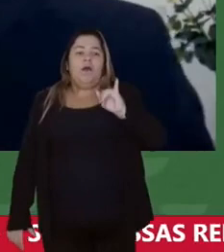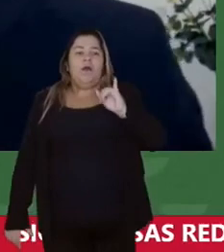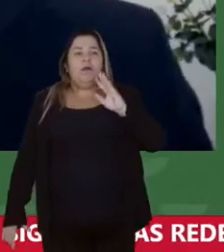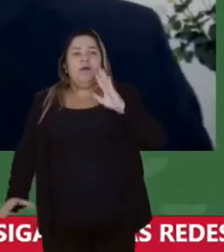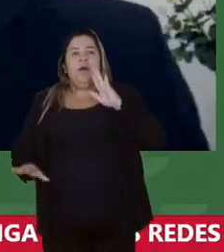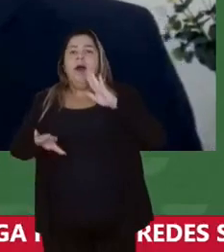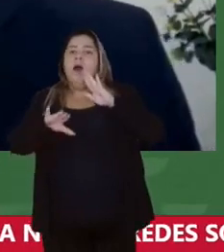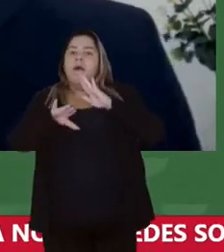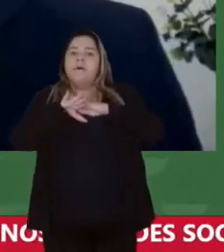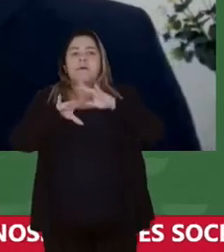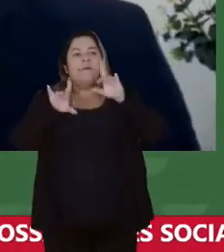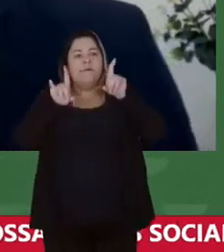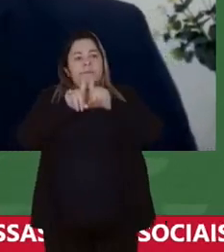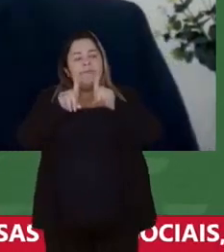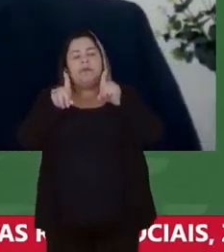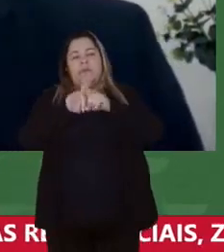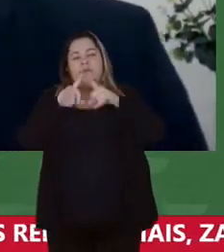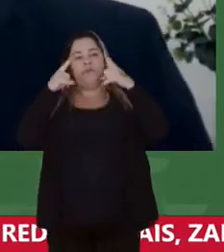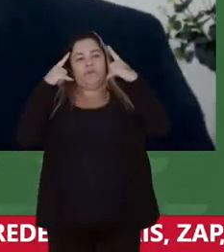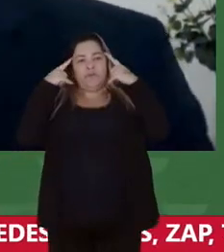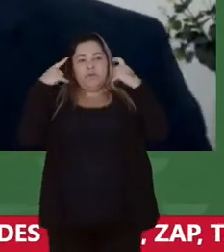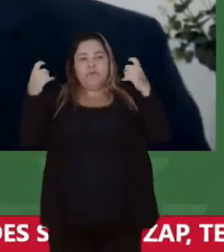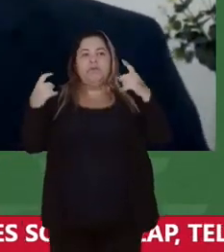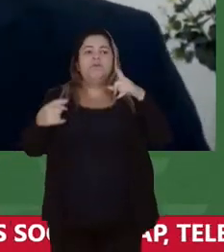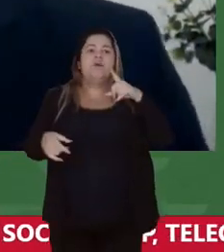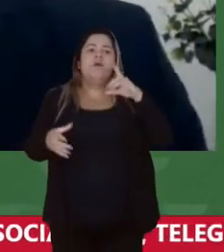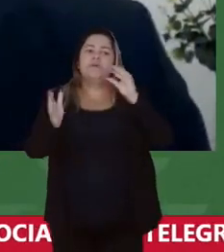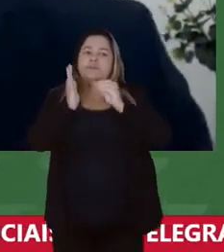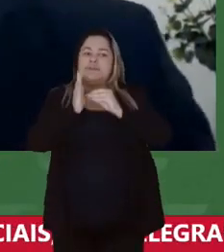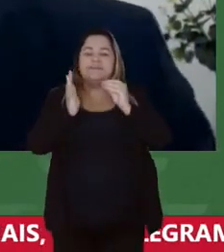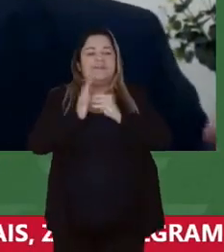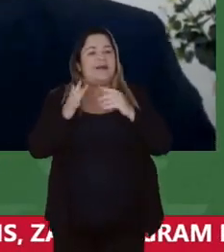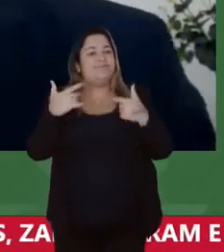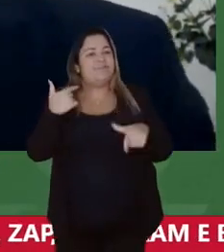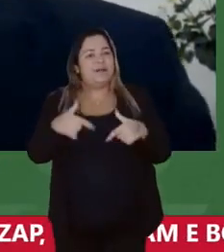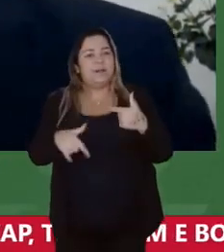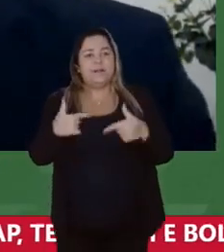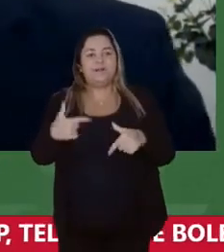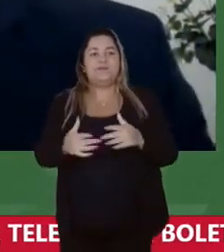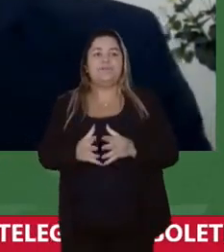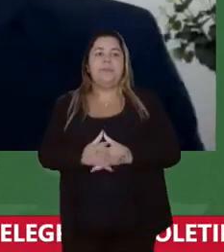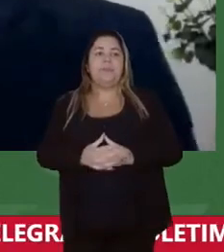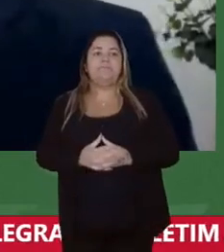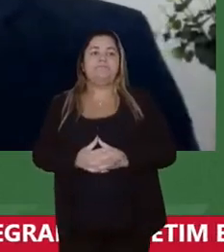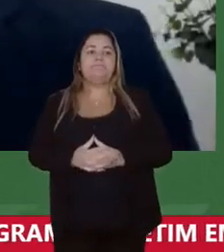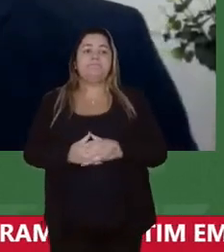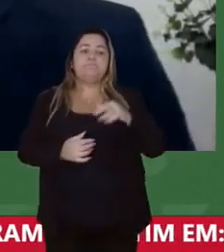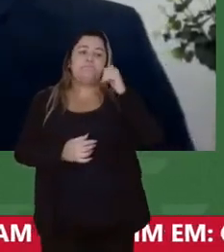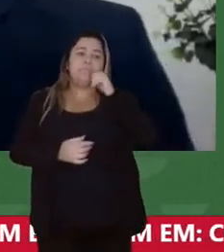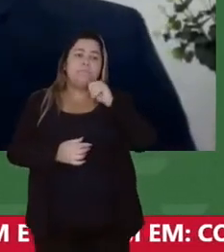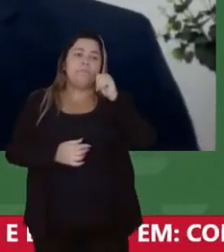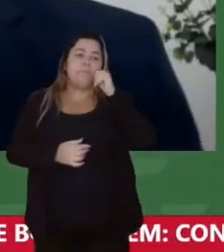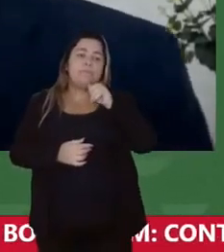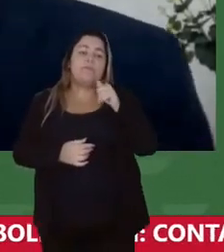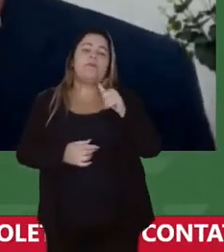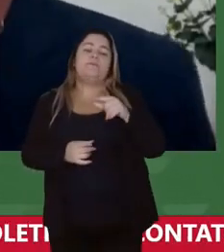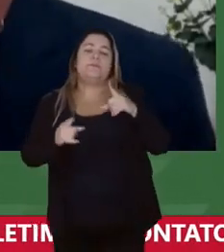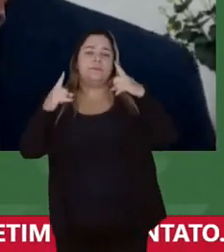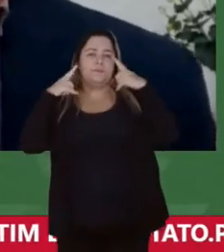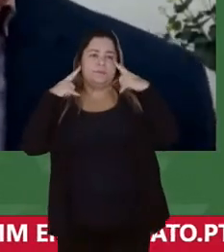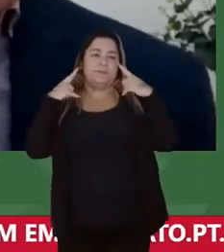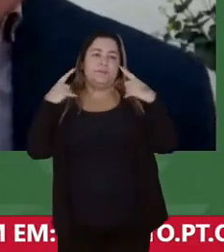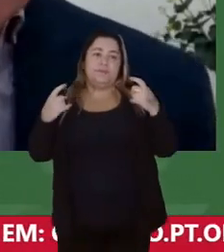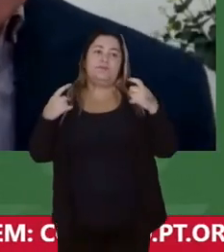da juventude, que é vítima do desemprego, do desalento, né? Também as mulheres, que também são vítimas